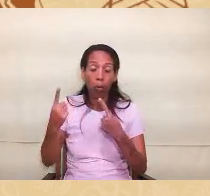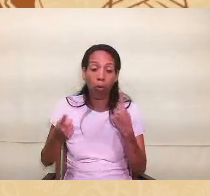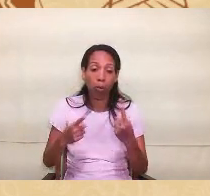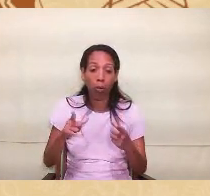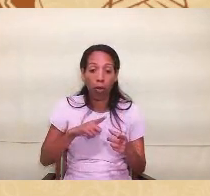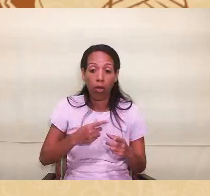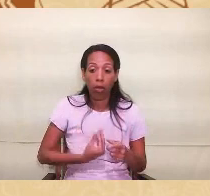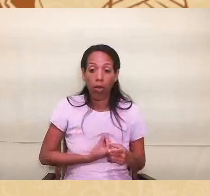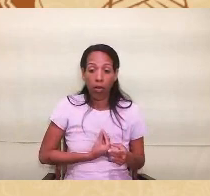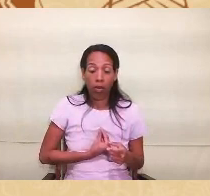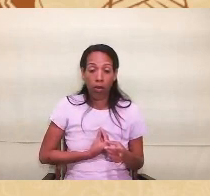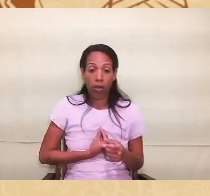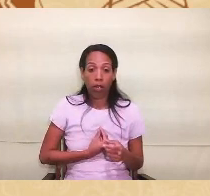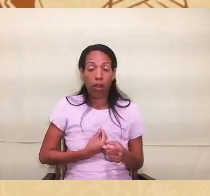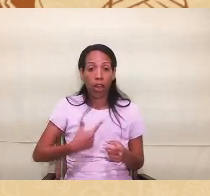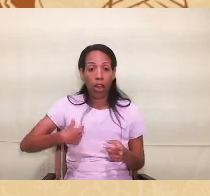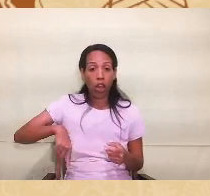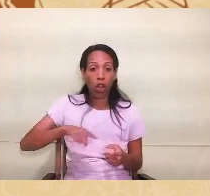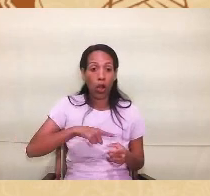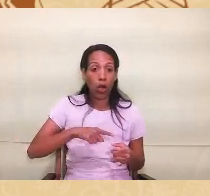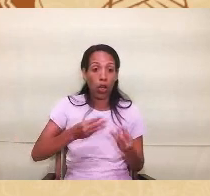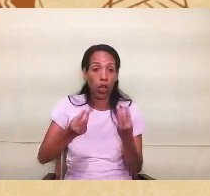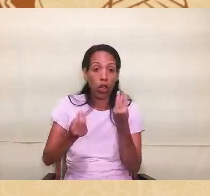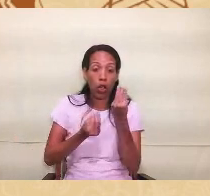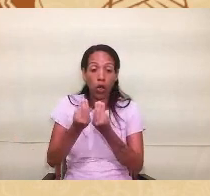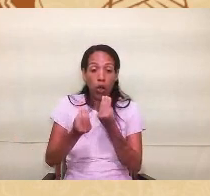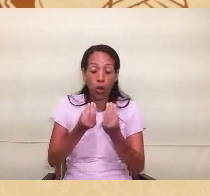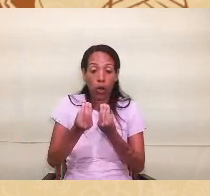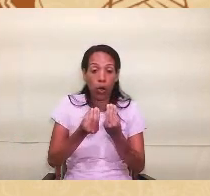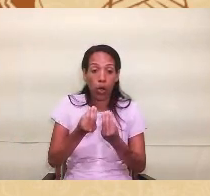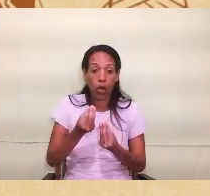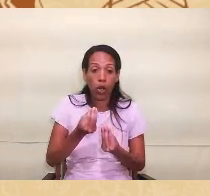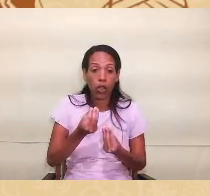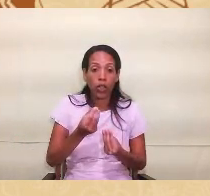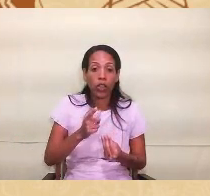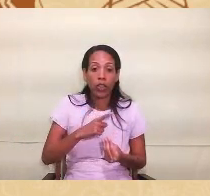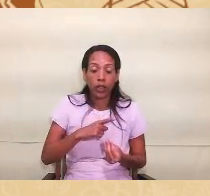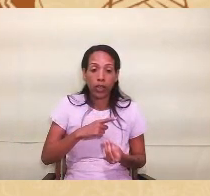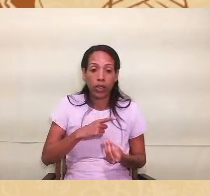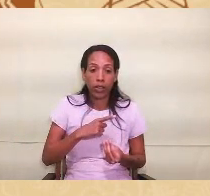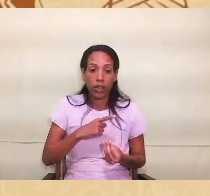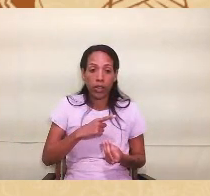nós, é a nossa forma de ser. Nós somos indolentes. É